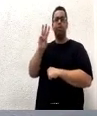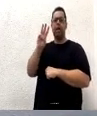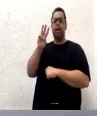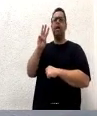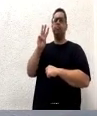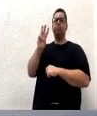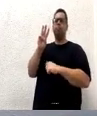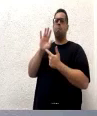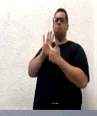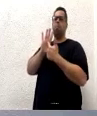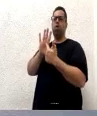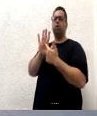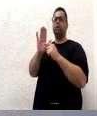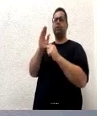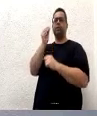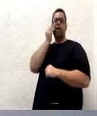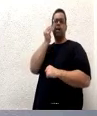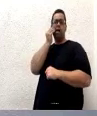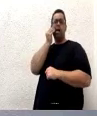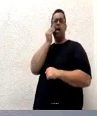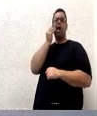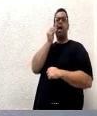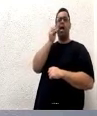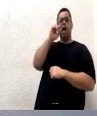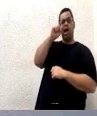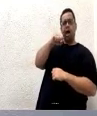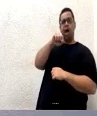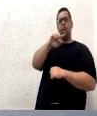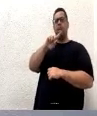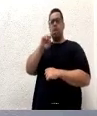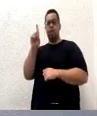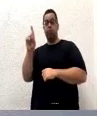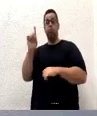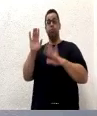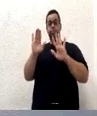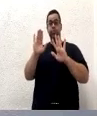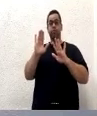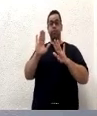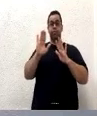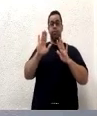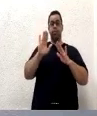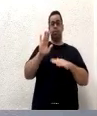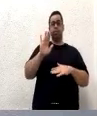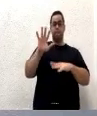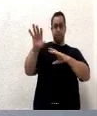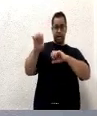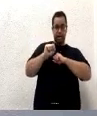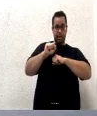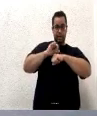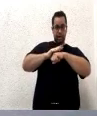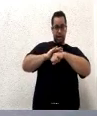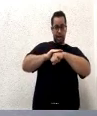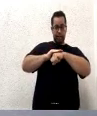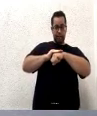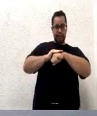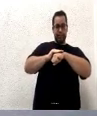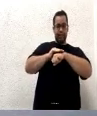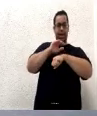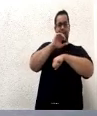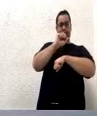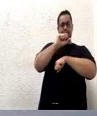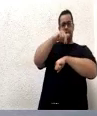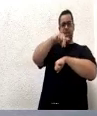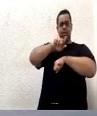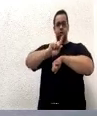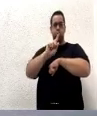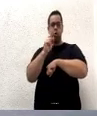tive o contato, eu comecei o meu sintoma, estou até o 3º dia, se for dengue, ele vai identificar. E depois do 6º dia,